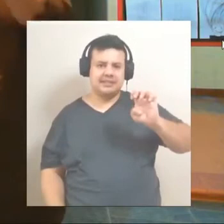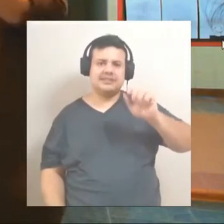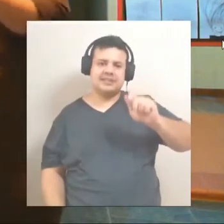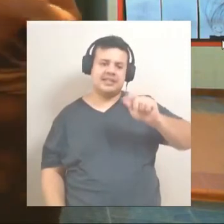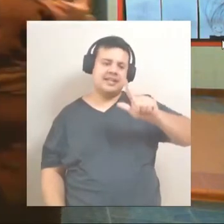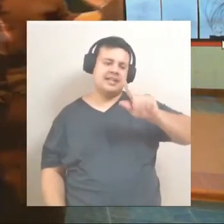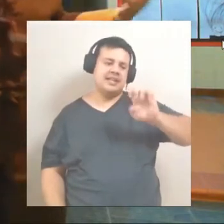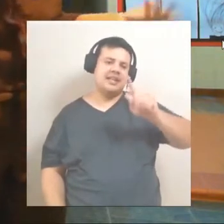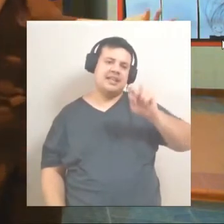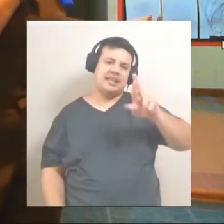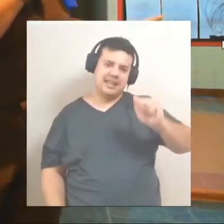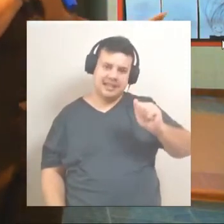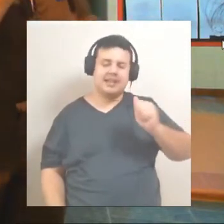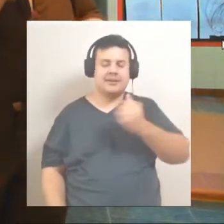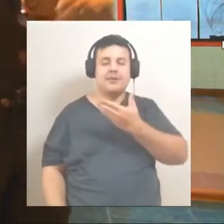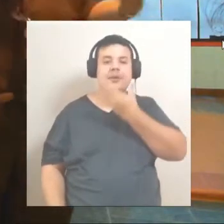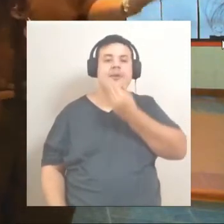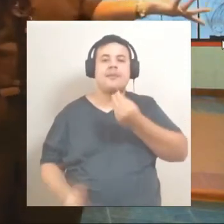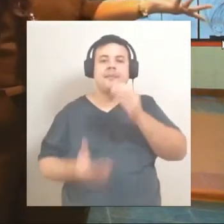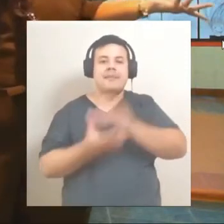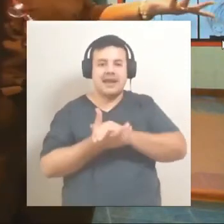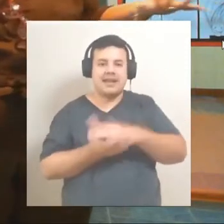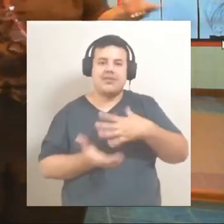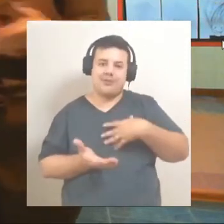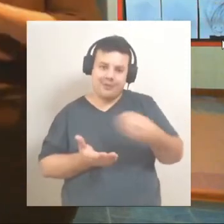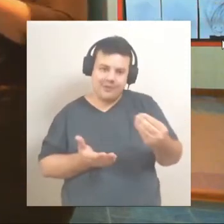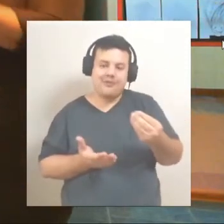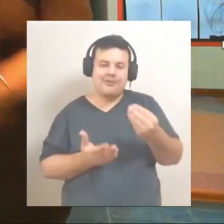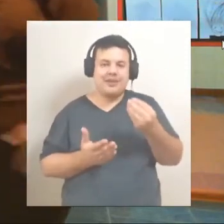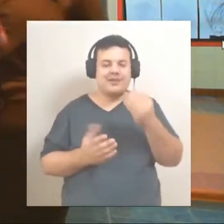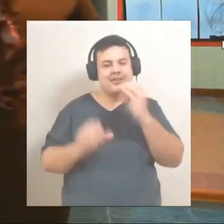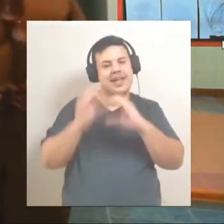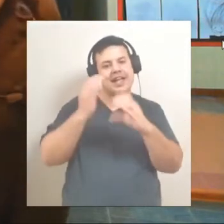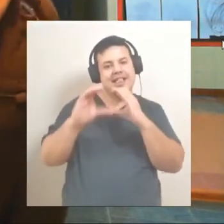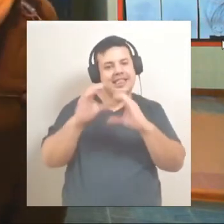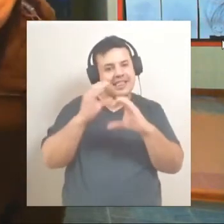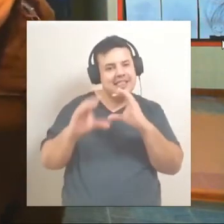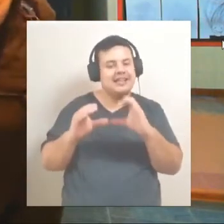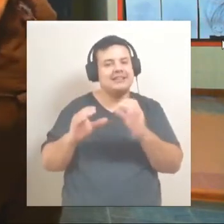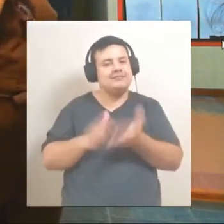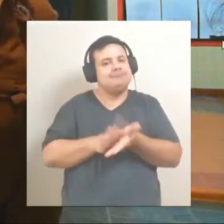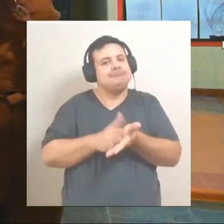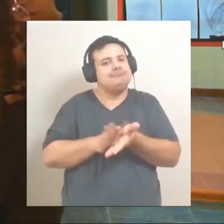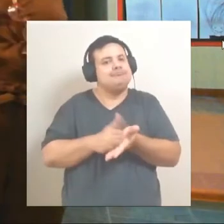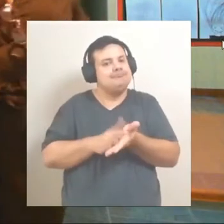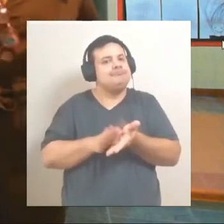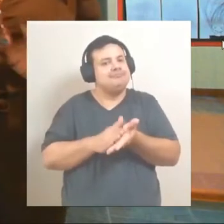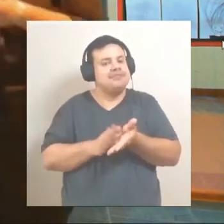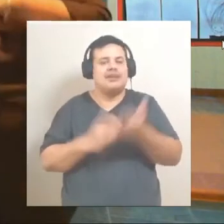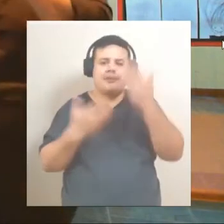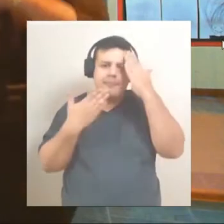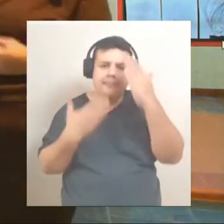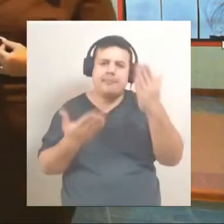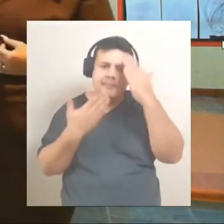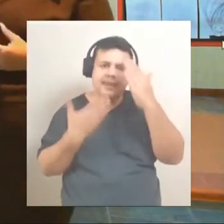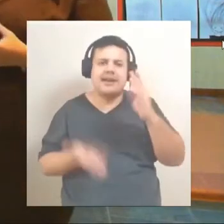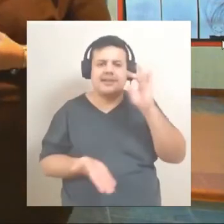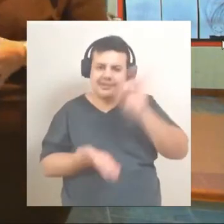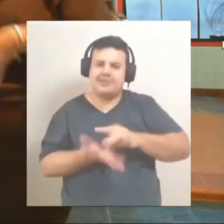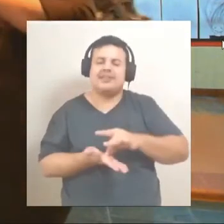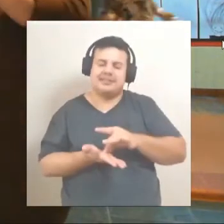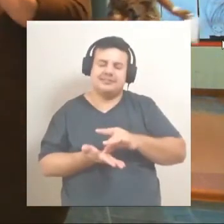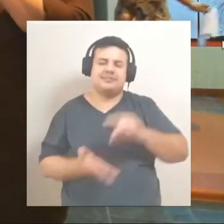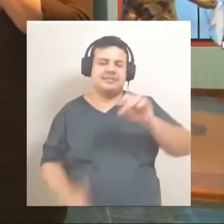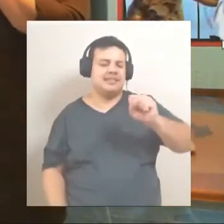né? Marido e o filho cantando, porque eu nem sabia. Mas, enfim, é isso. Obrigada de coração.